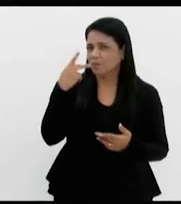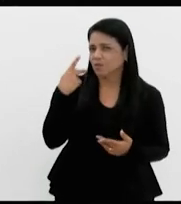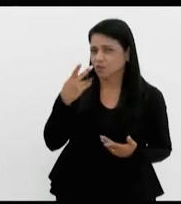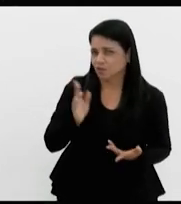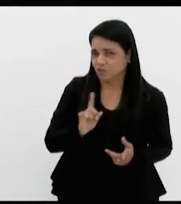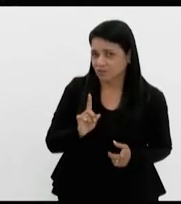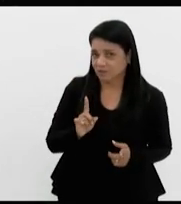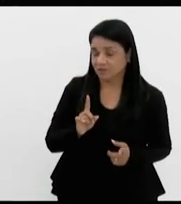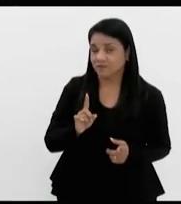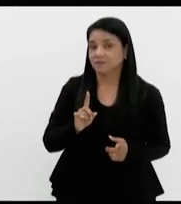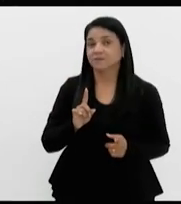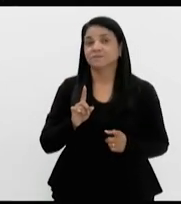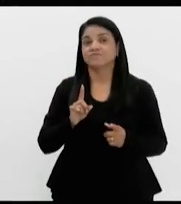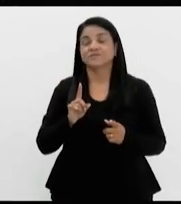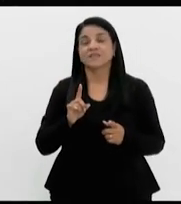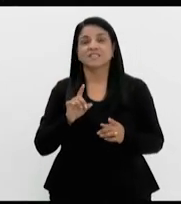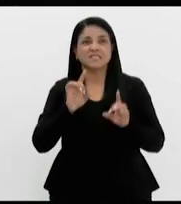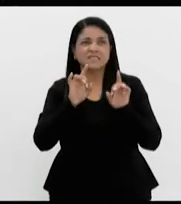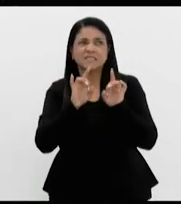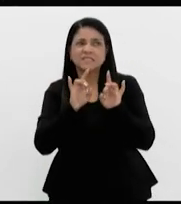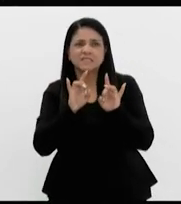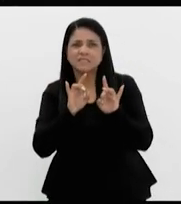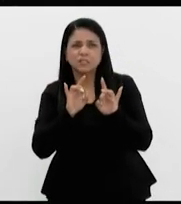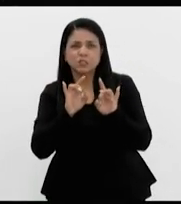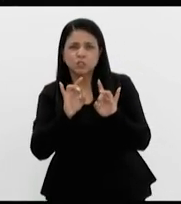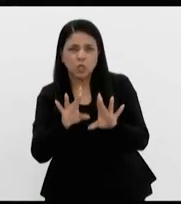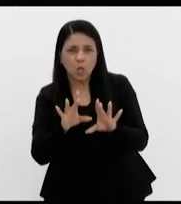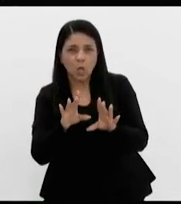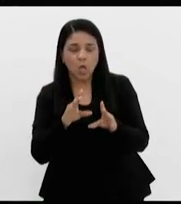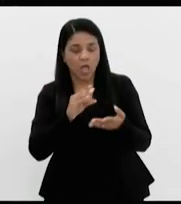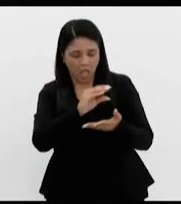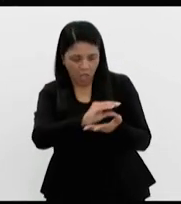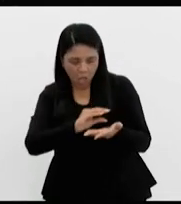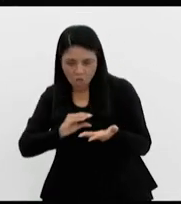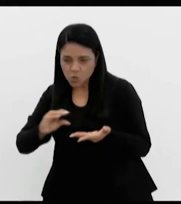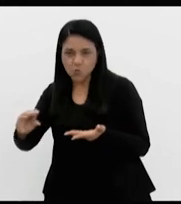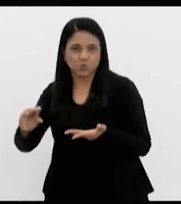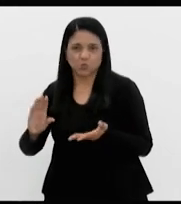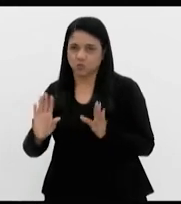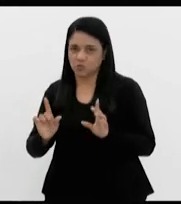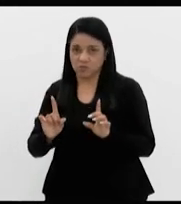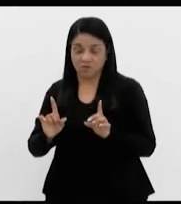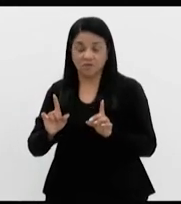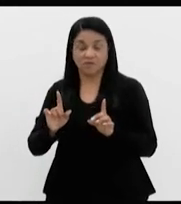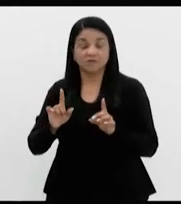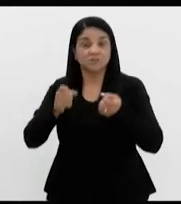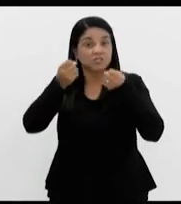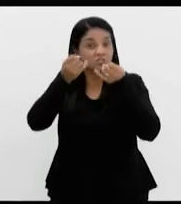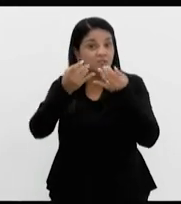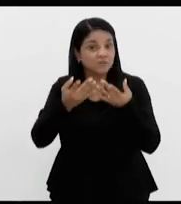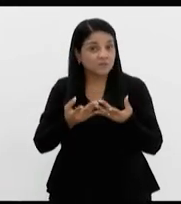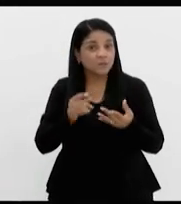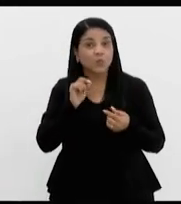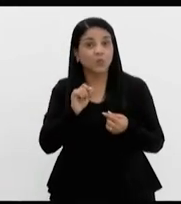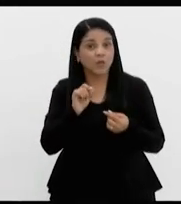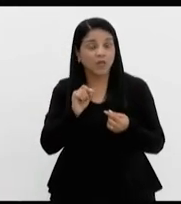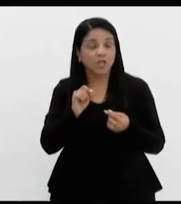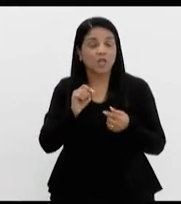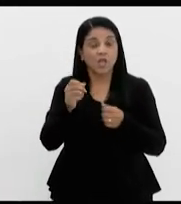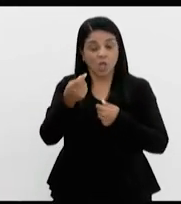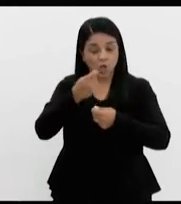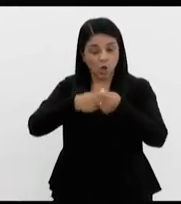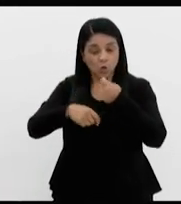é simplesmente pegar um recurso e aportar. Nós estamos falando de economia